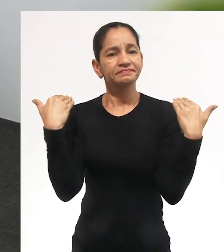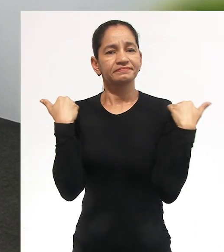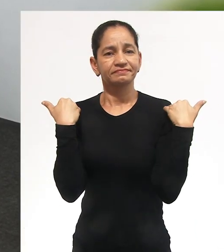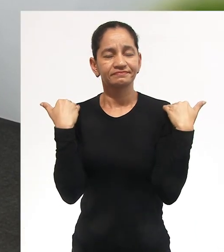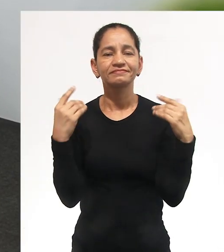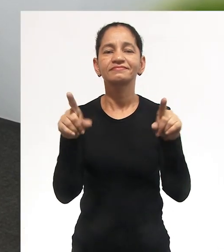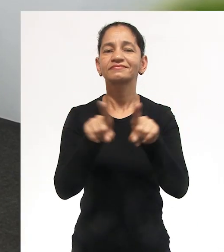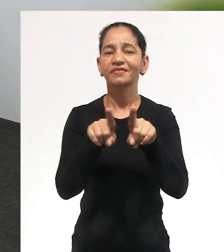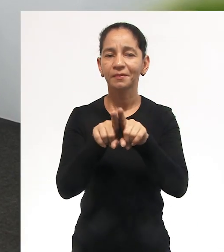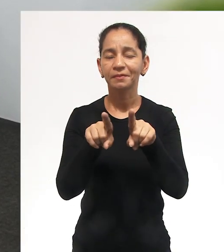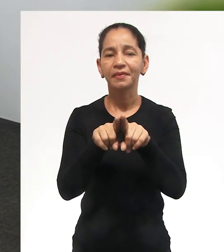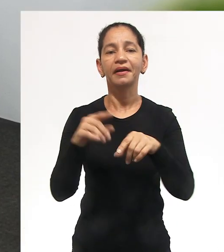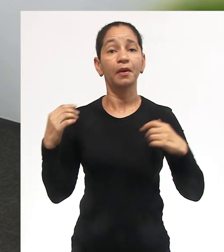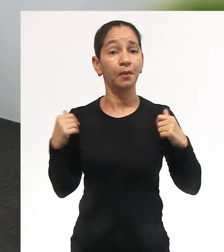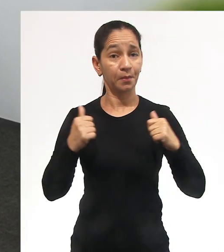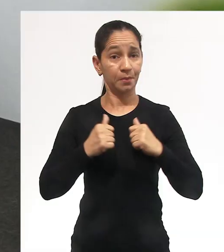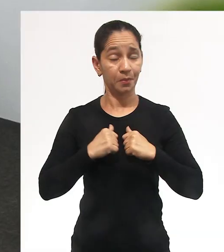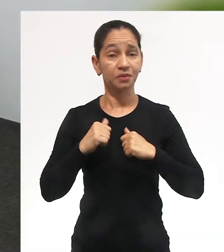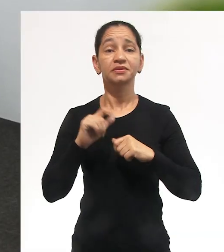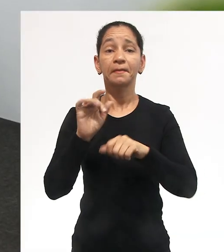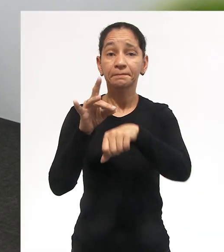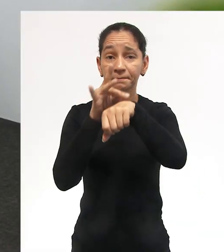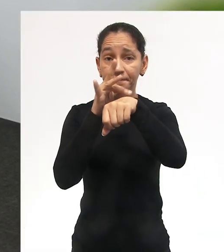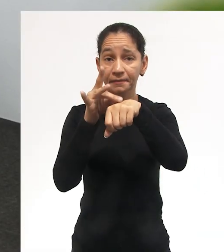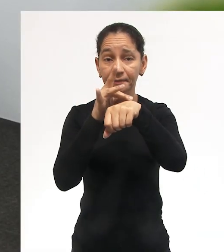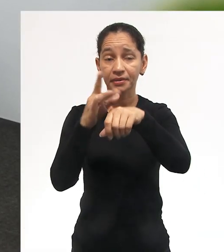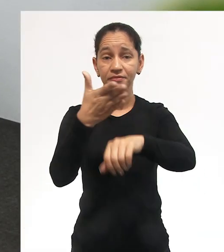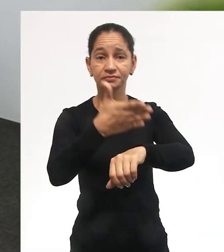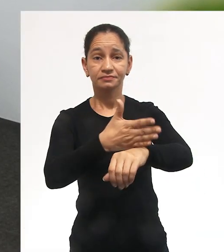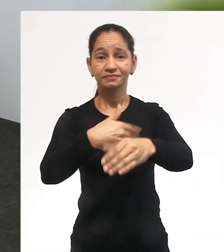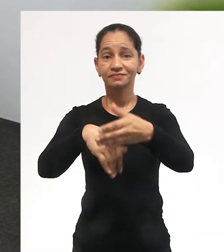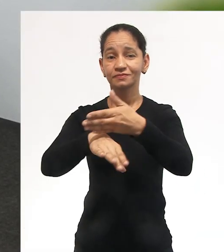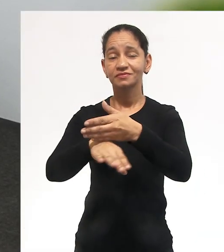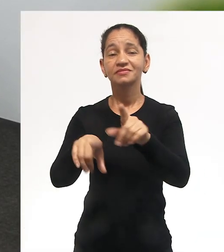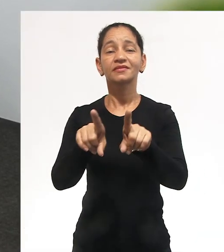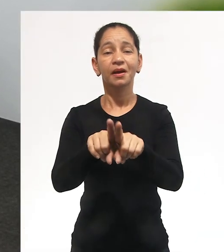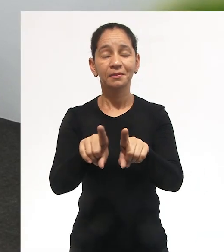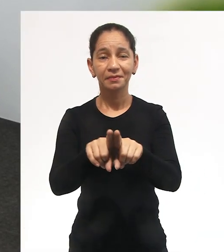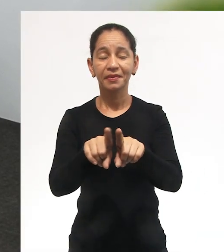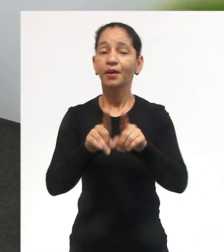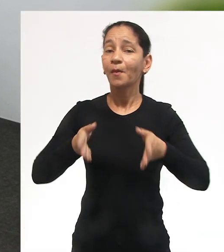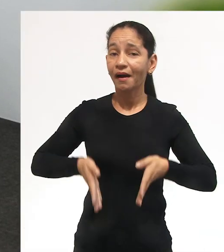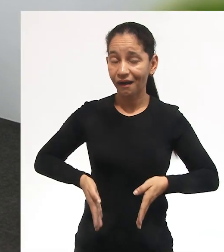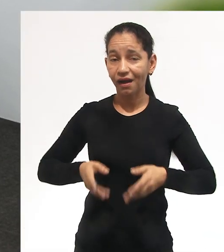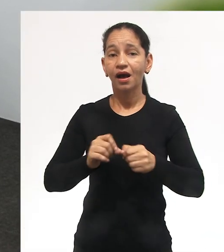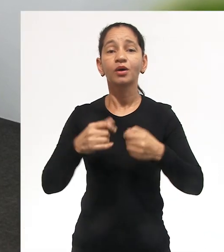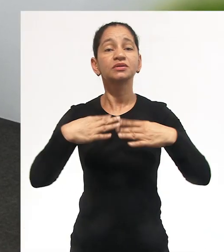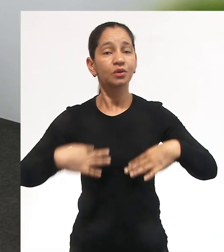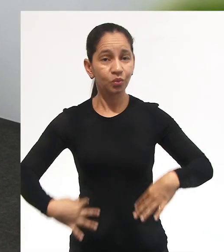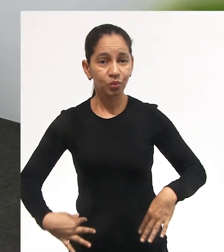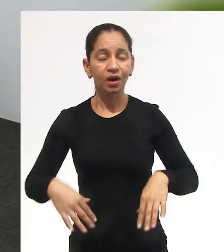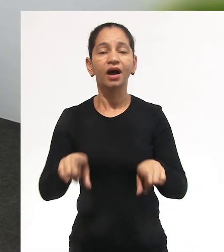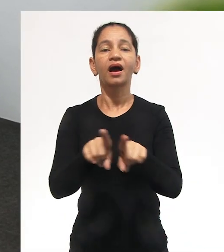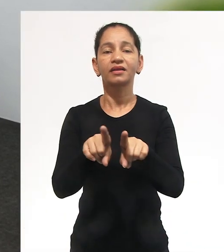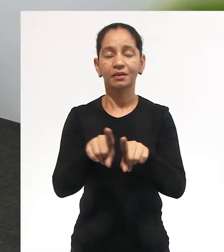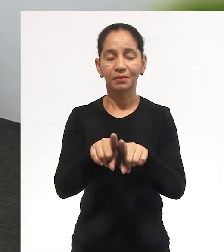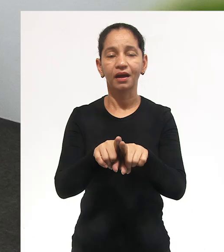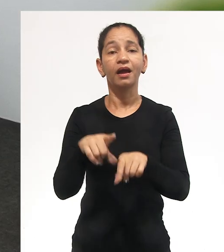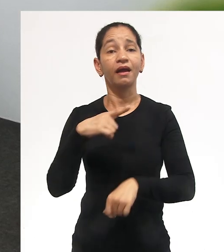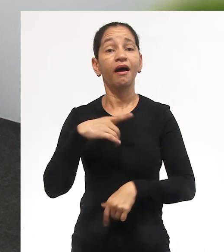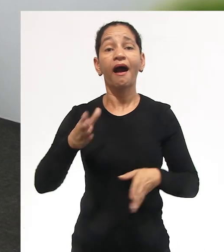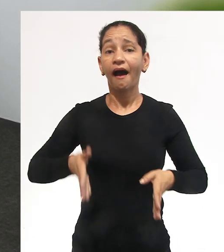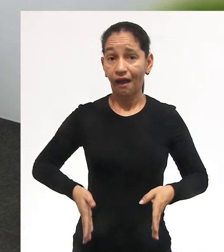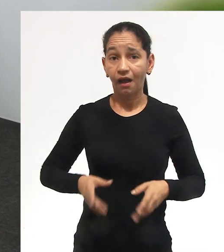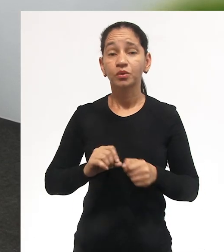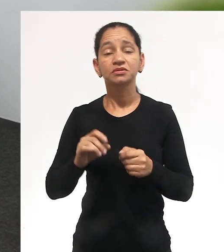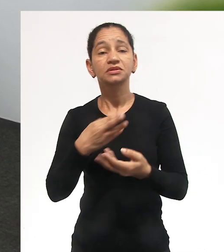ombro. Estou com uma blusa preta, também manga comprida, e uma calça listrada. A calça